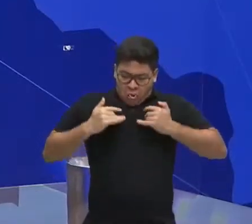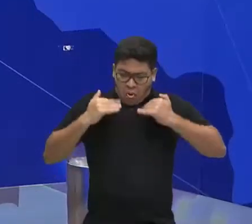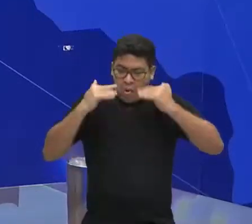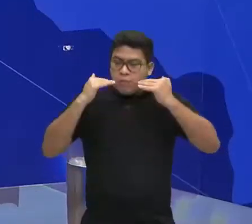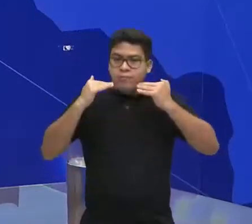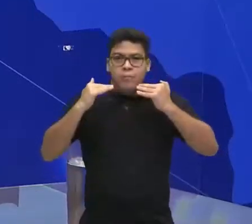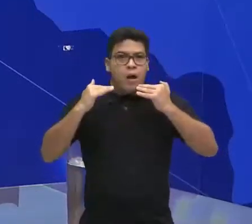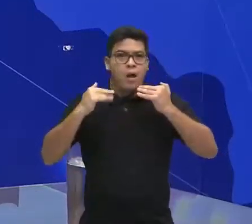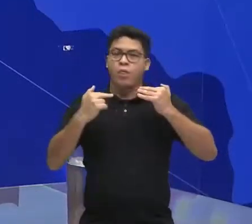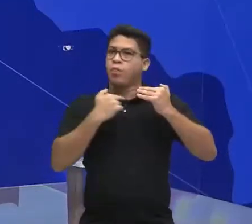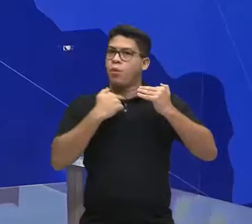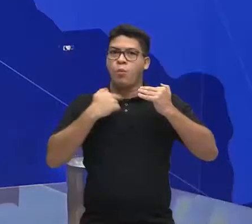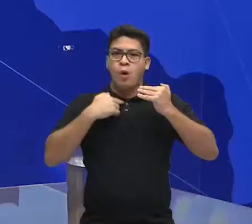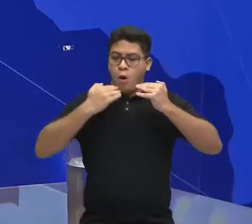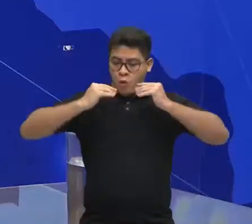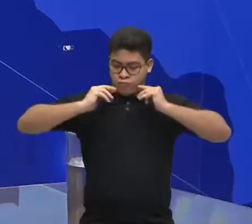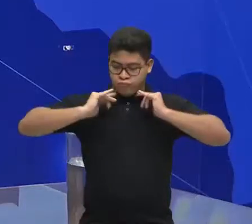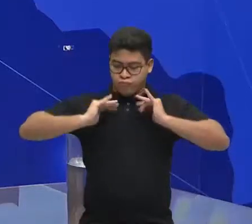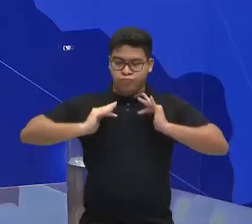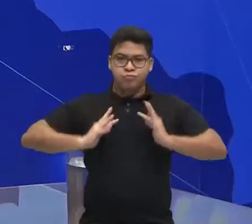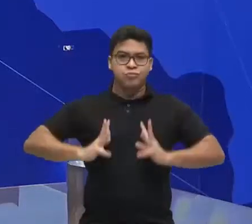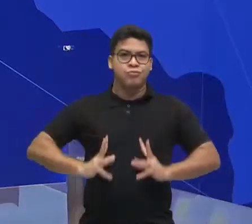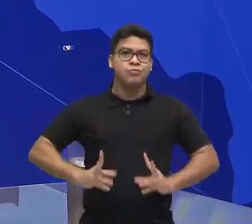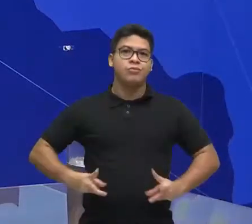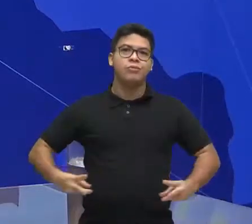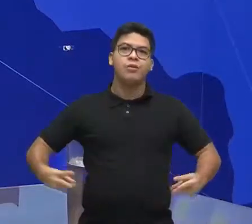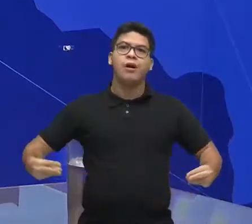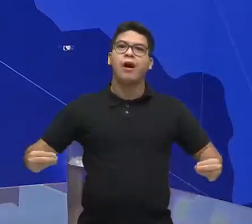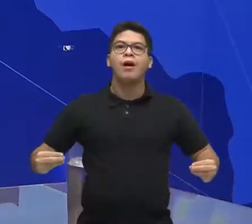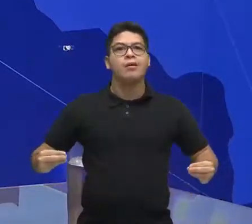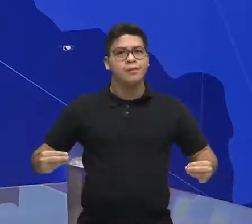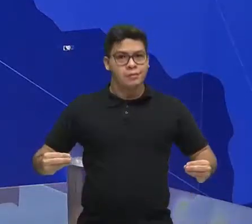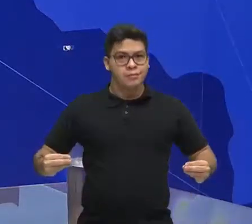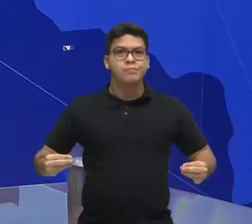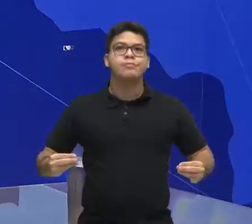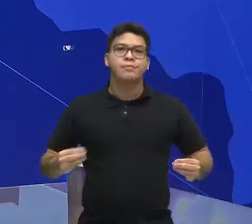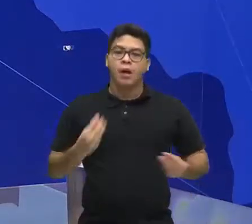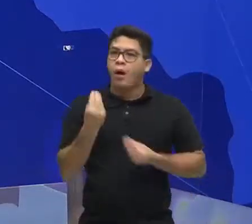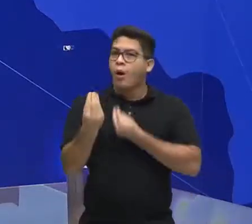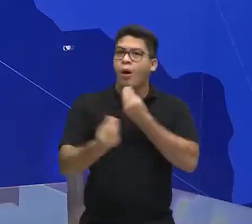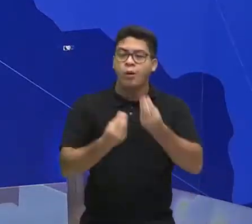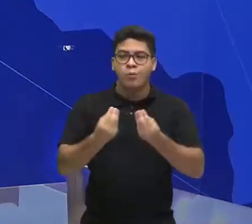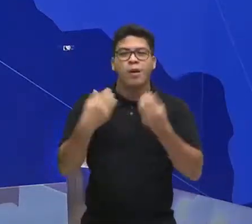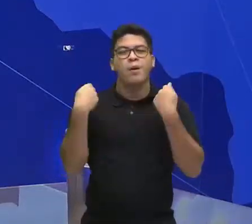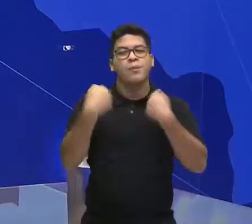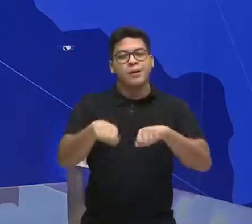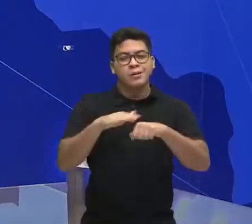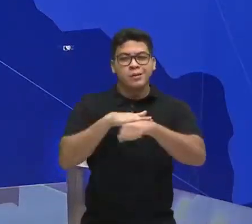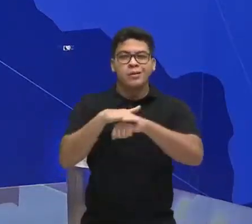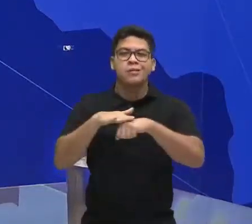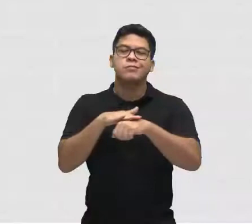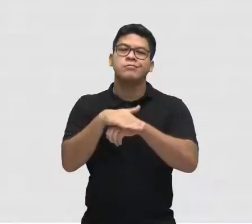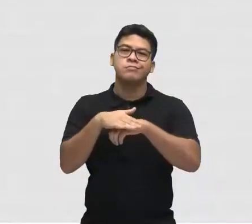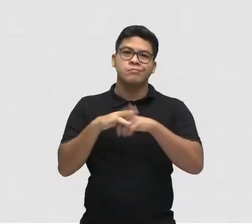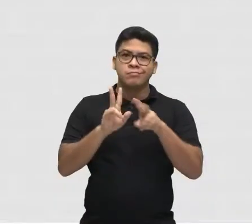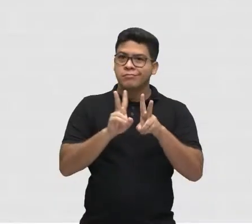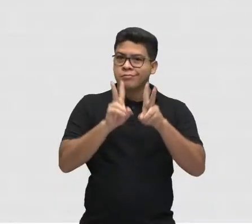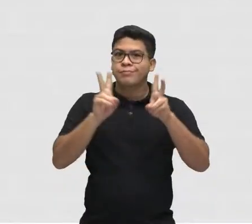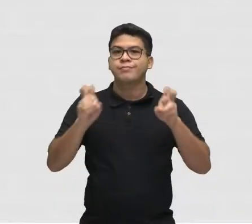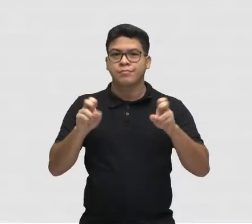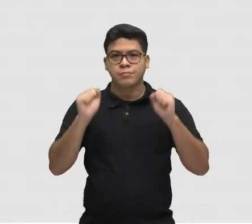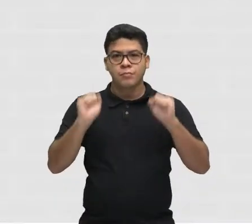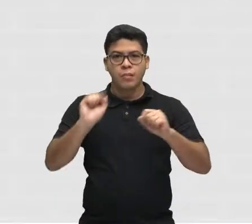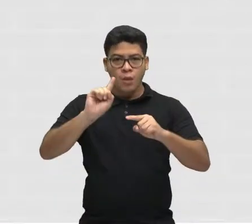gente consiga a fala, desde que a gente consiga a escuta. Então, é um obstáculo? É um obstáculo, mas ele pode ser